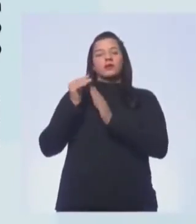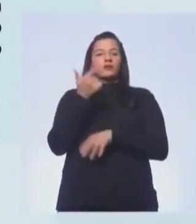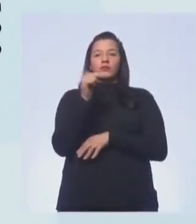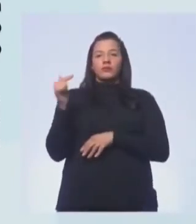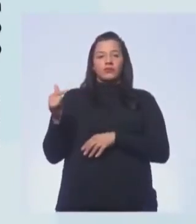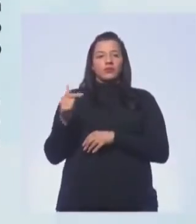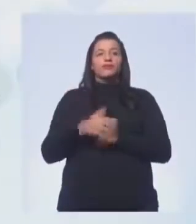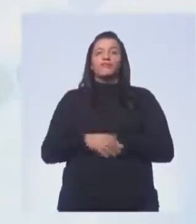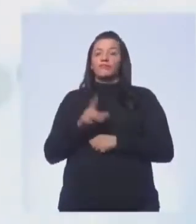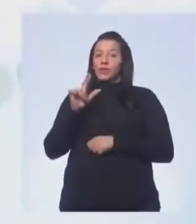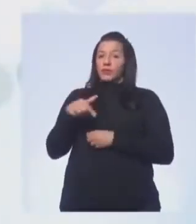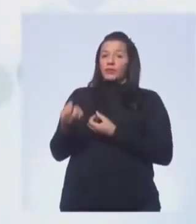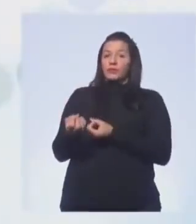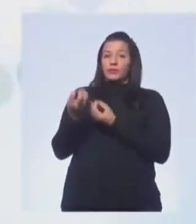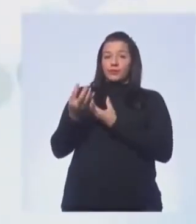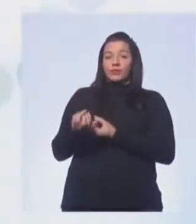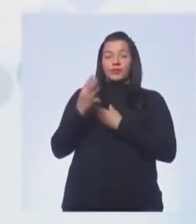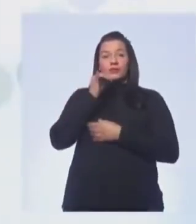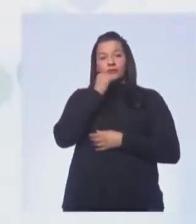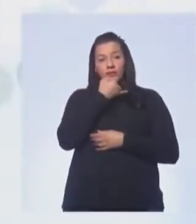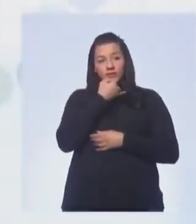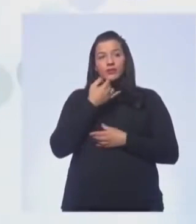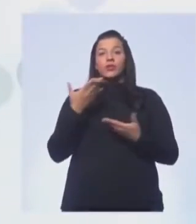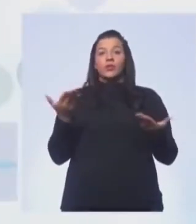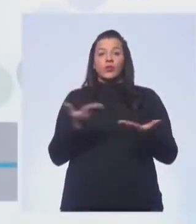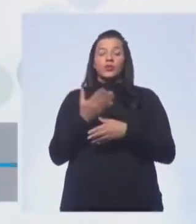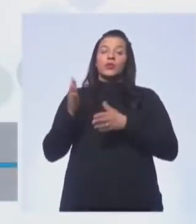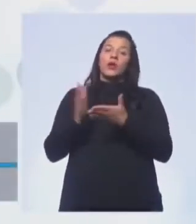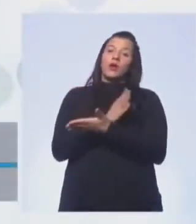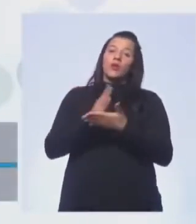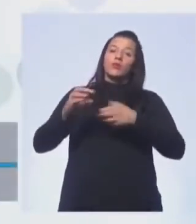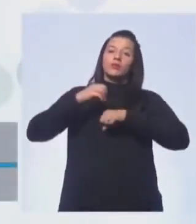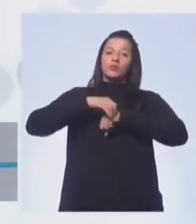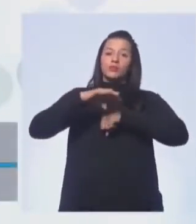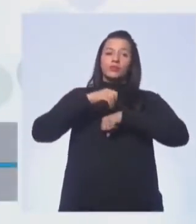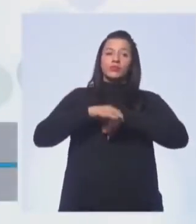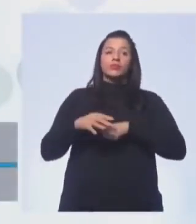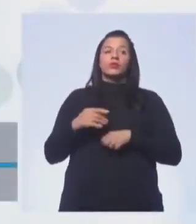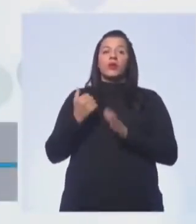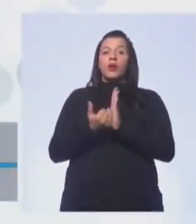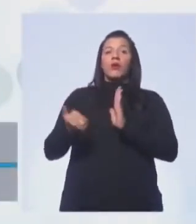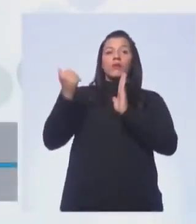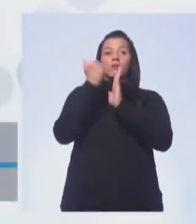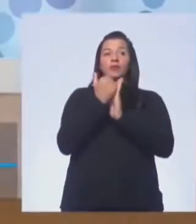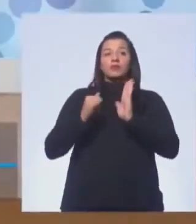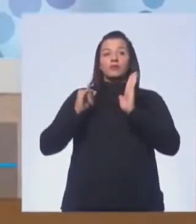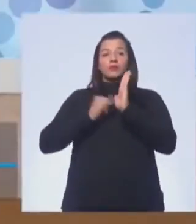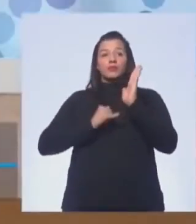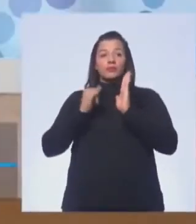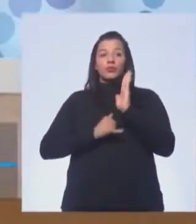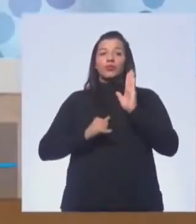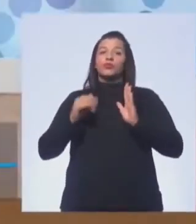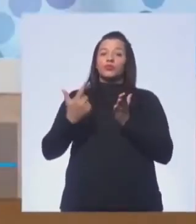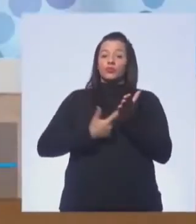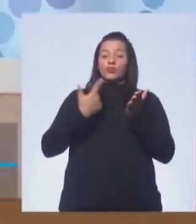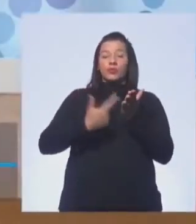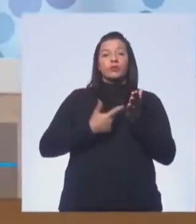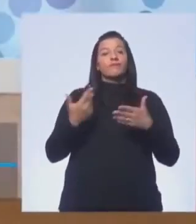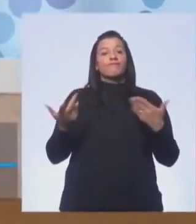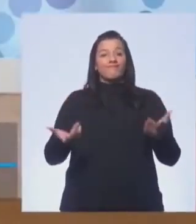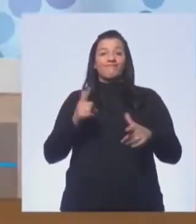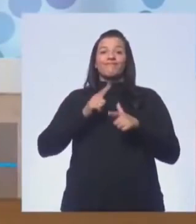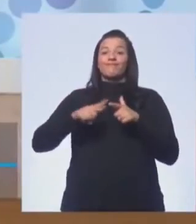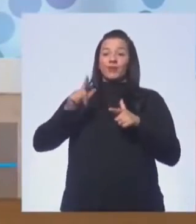vou aproveitar e colocar aqui mais ainda que chegaram a sugerir aumento de imposto sobre o livro. Ou seja, a gente já tem todo esse problema aí, imagine se